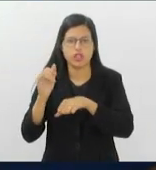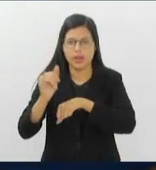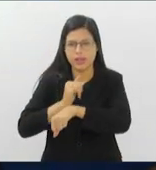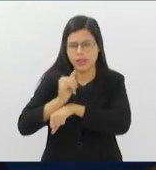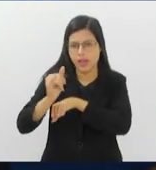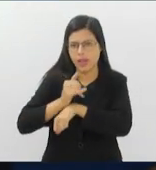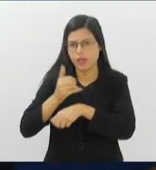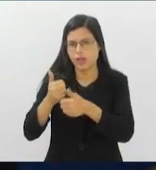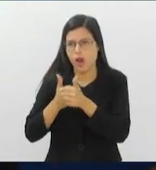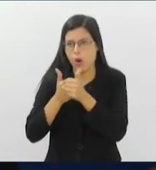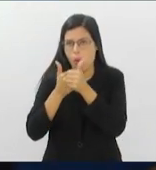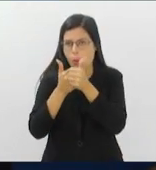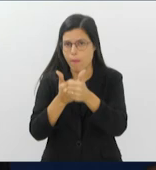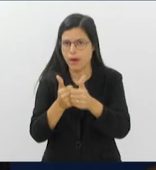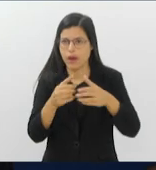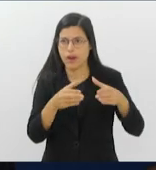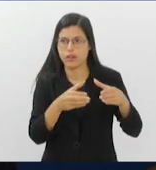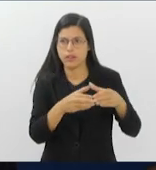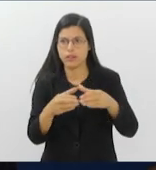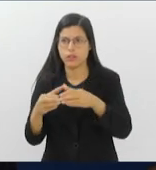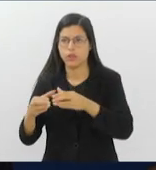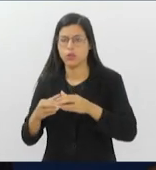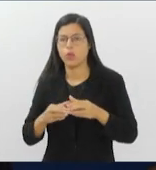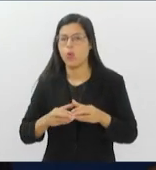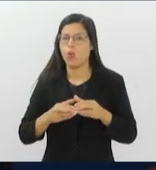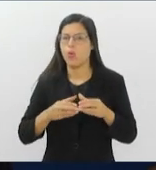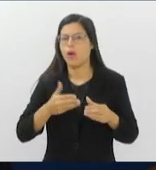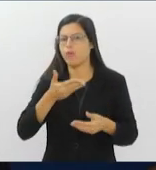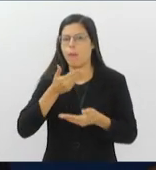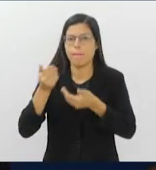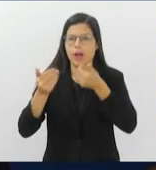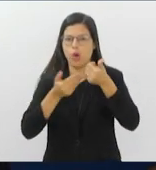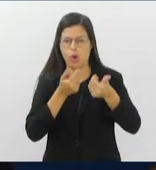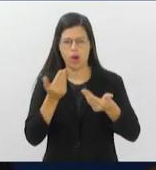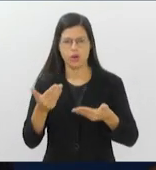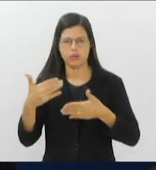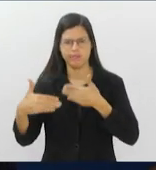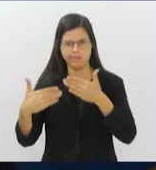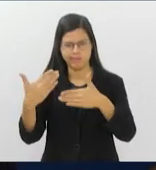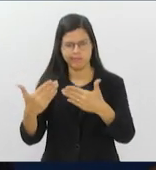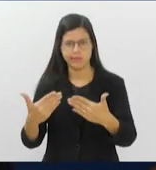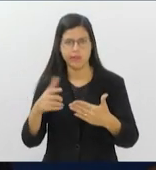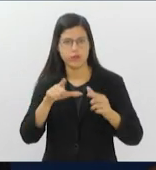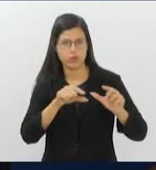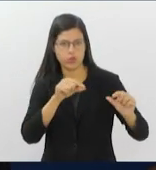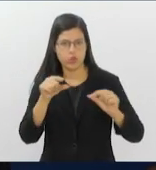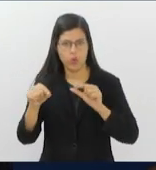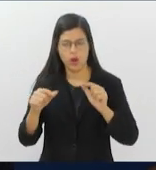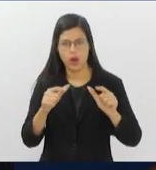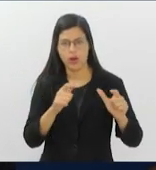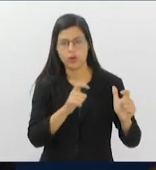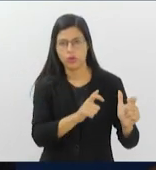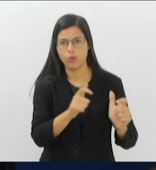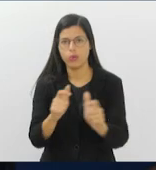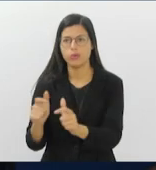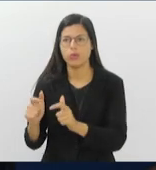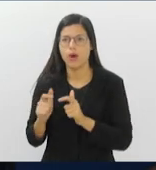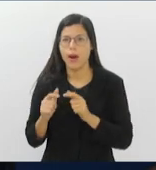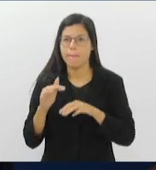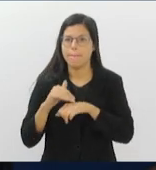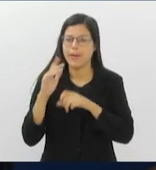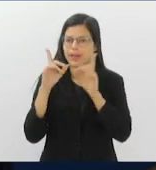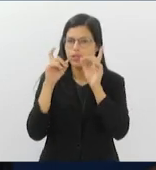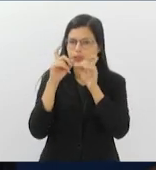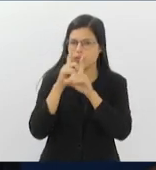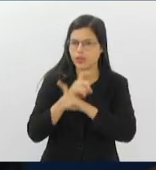vão se sofisticando cada vez mais e escolhendo lugares mais remotos para a soltura